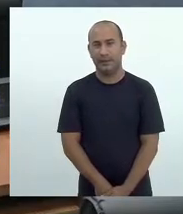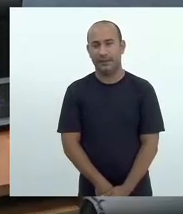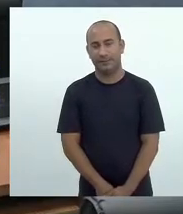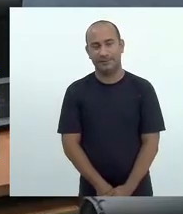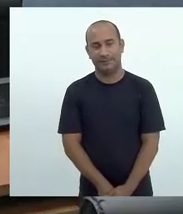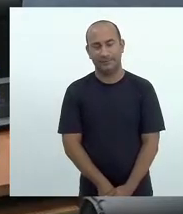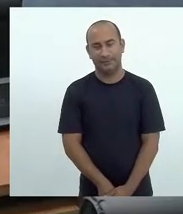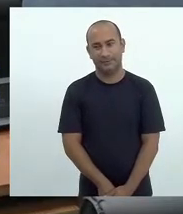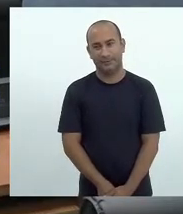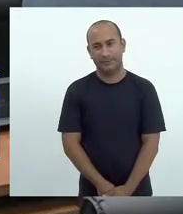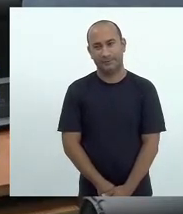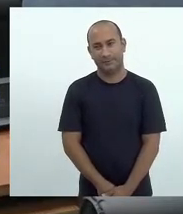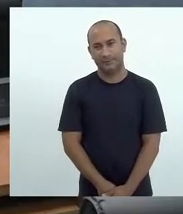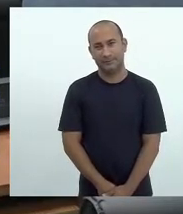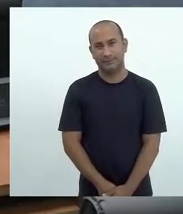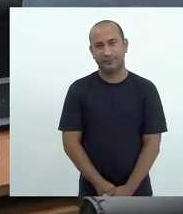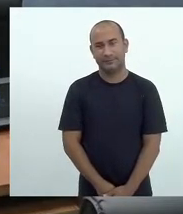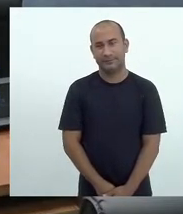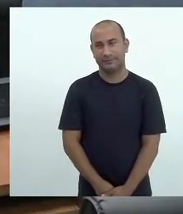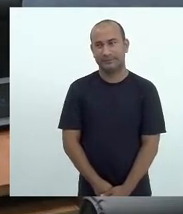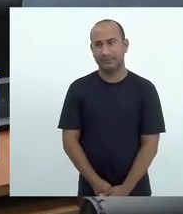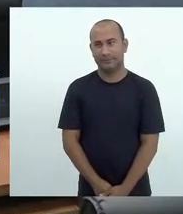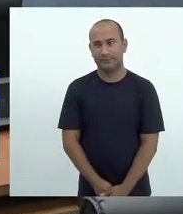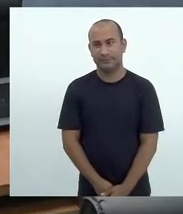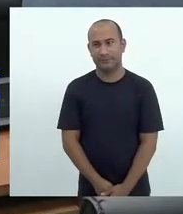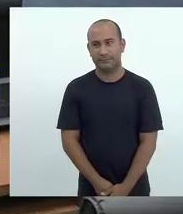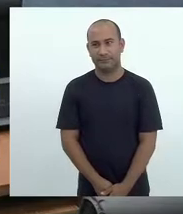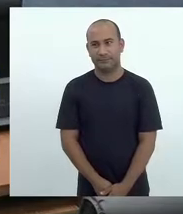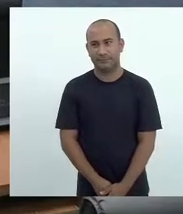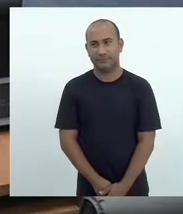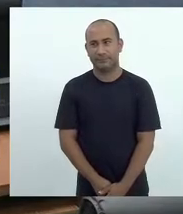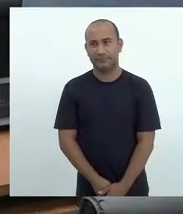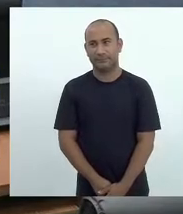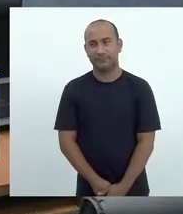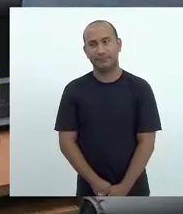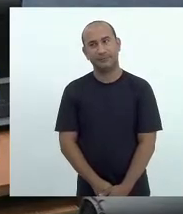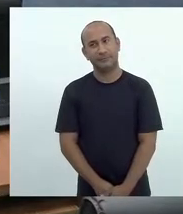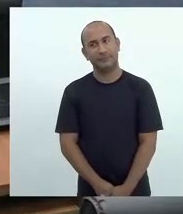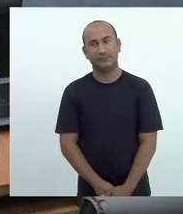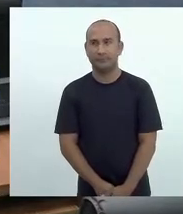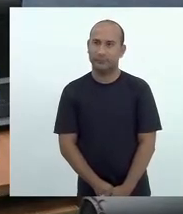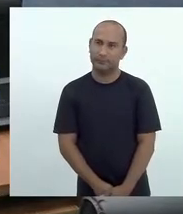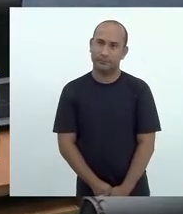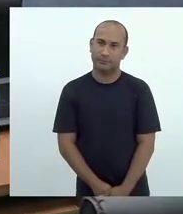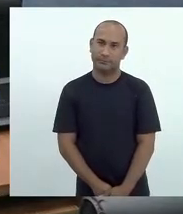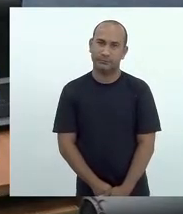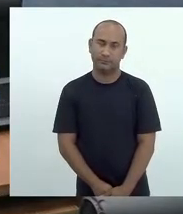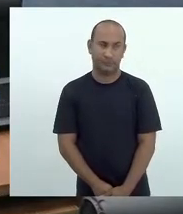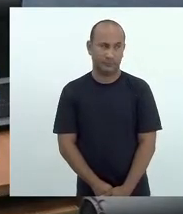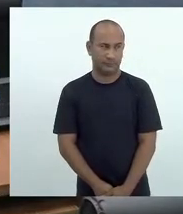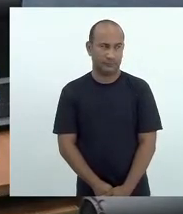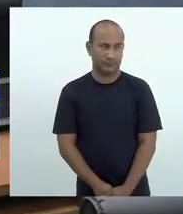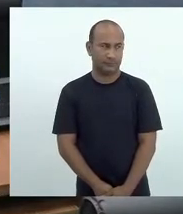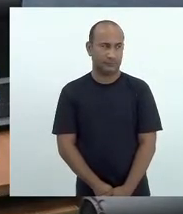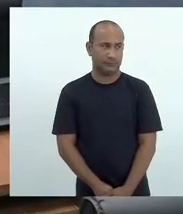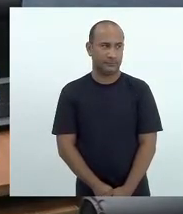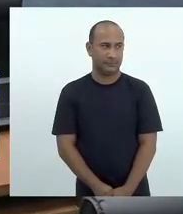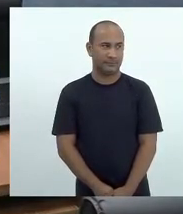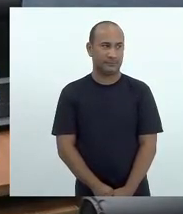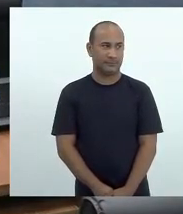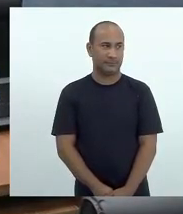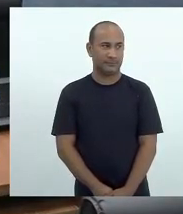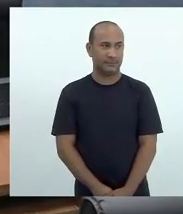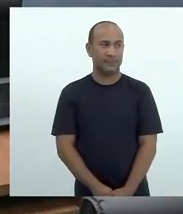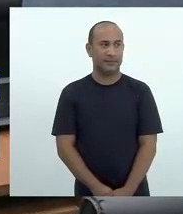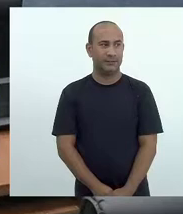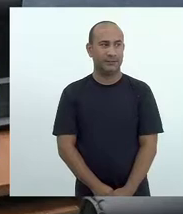Chamou o presidente, mandou fazer uma porta aí, trancar tudo, a mulher vai ficar trancada lá dentro. Cara, aonde isso? Perto, tá cheio de ciúme. Todo mundo já do café? Meu irmão,